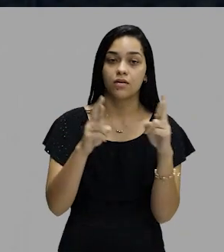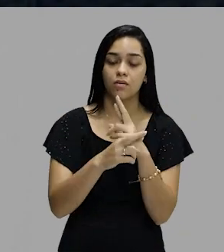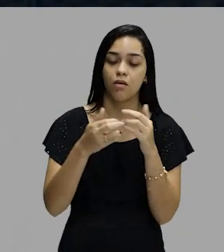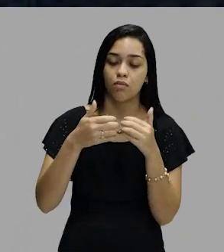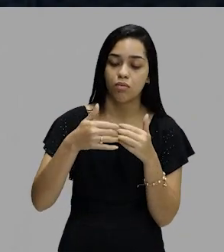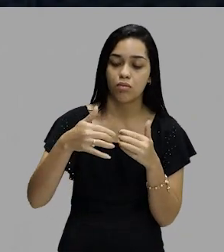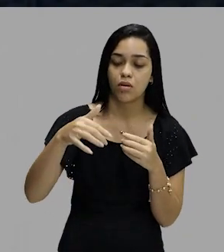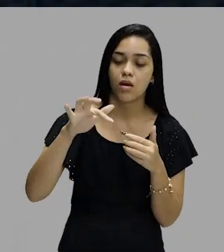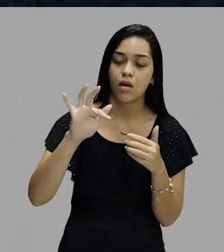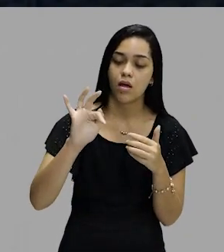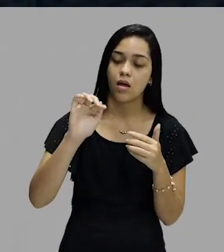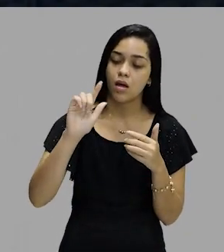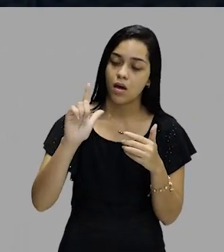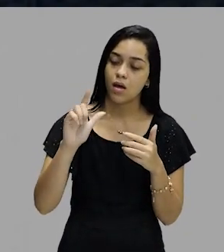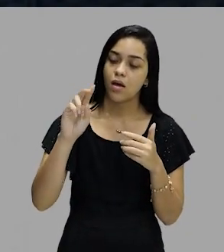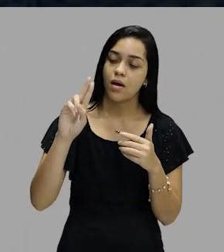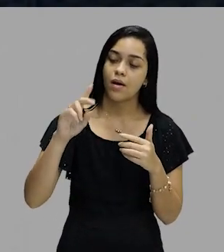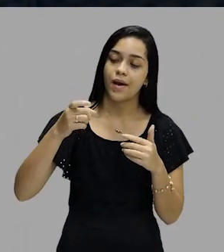fluxo, não é,